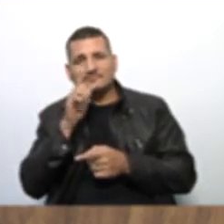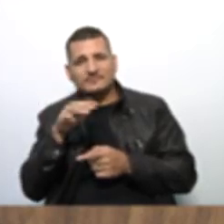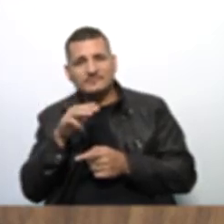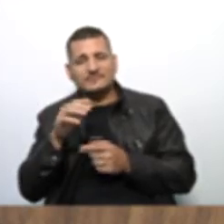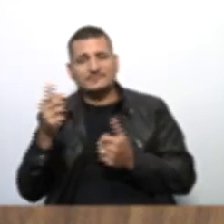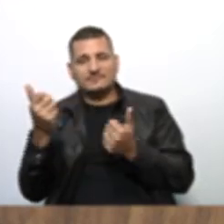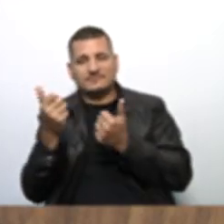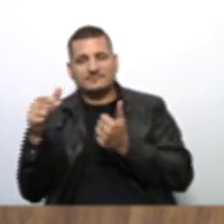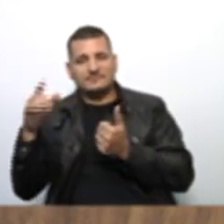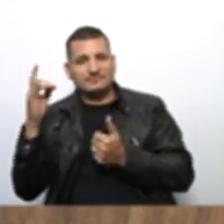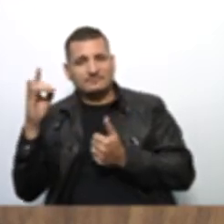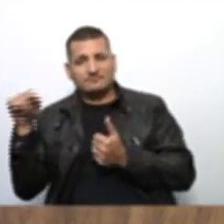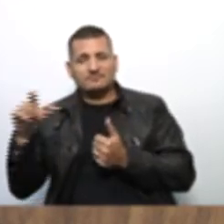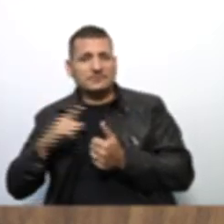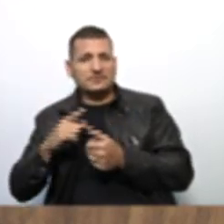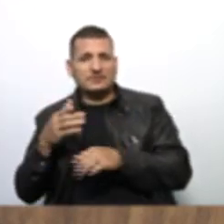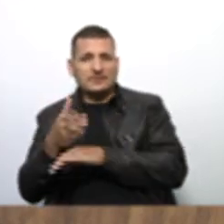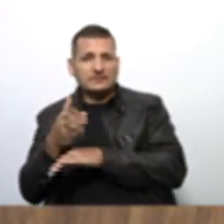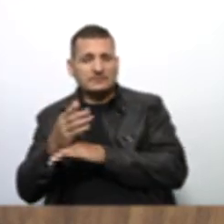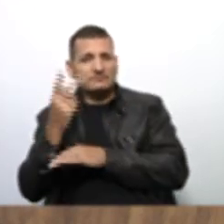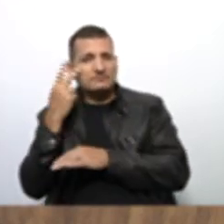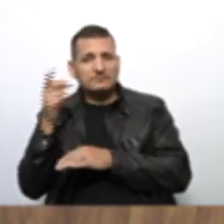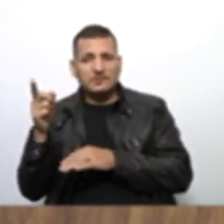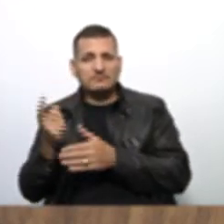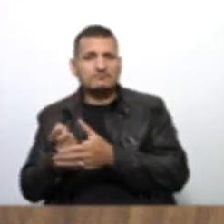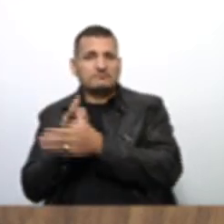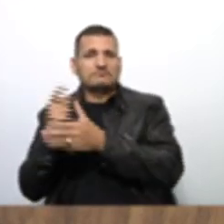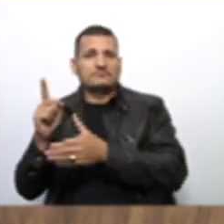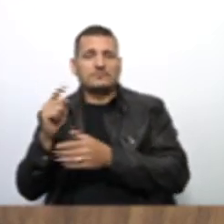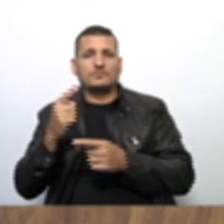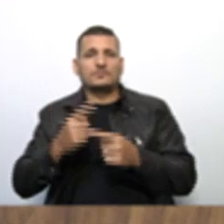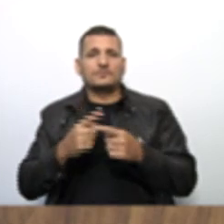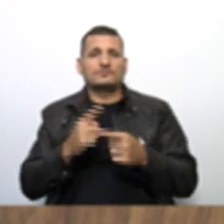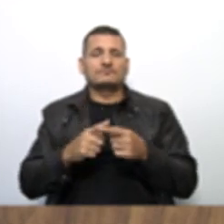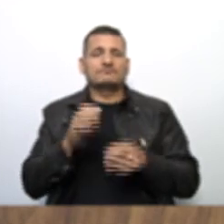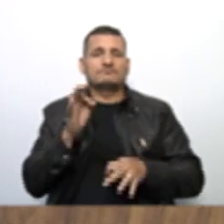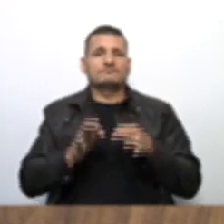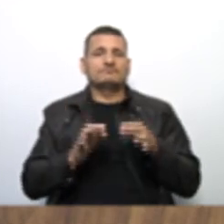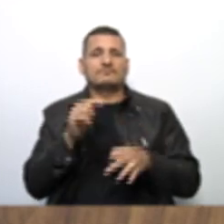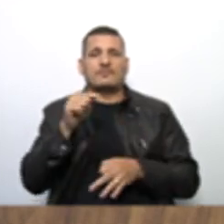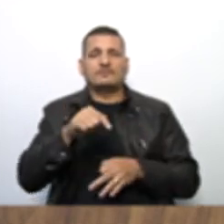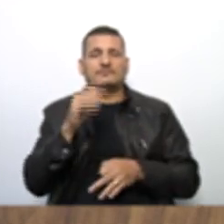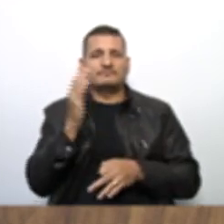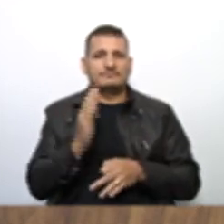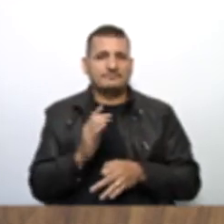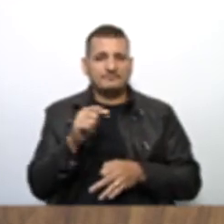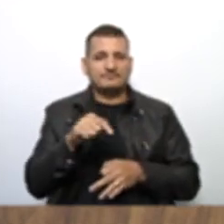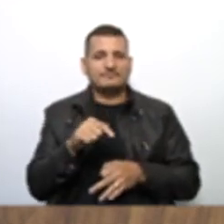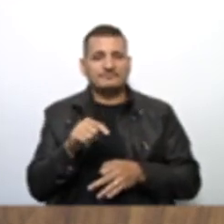um acesso normalmente, não foi suspenso lá, porque foi uma ordem judicial interna aqui nossa. Então o que ele fez?